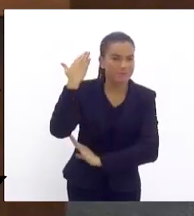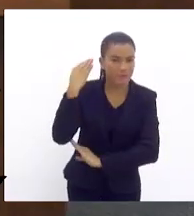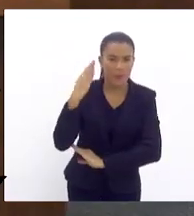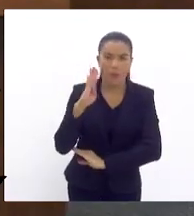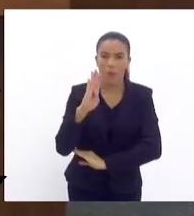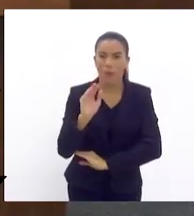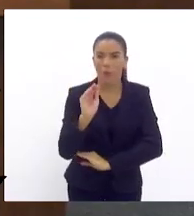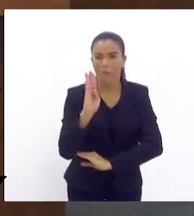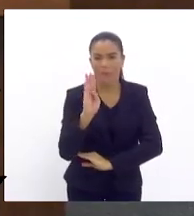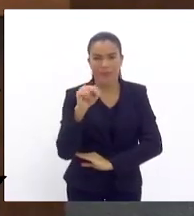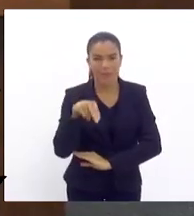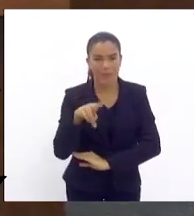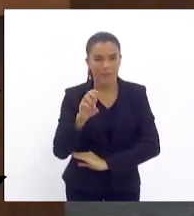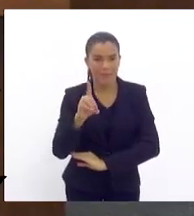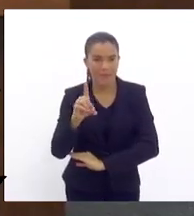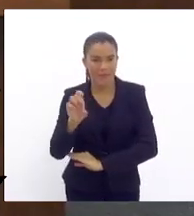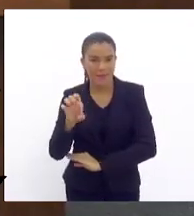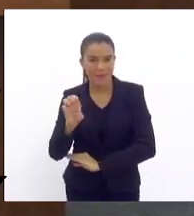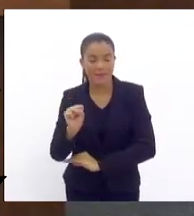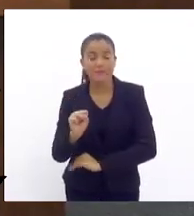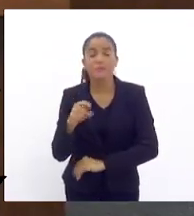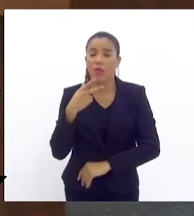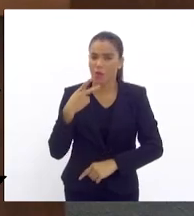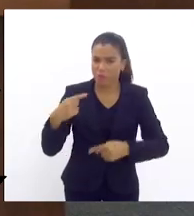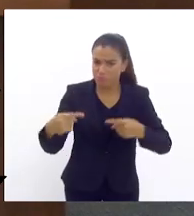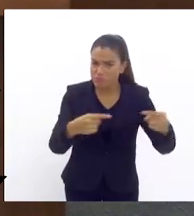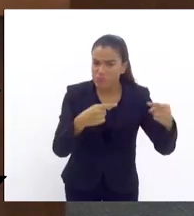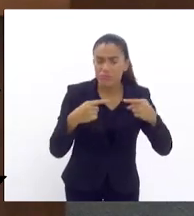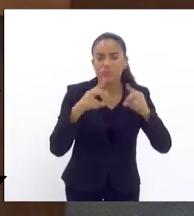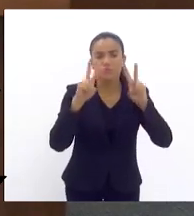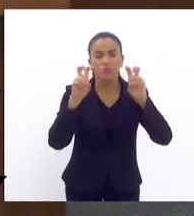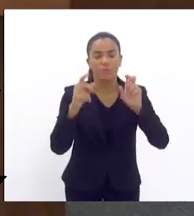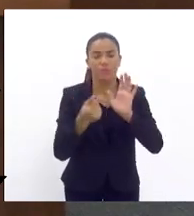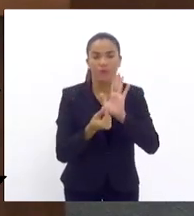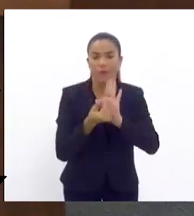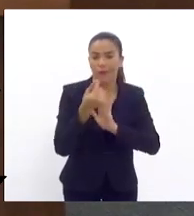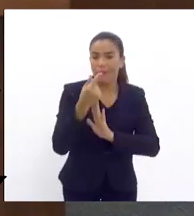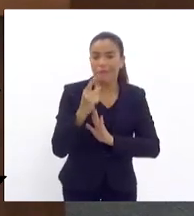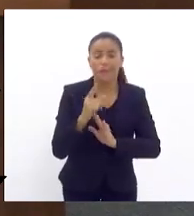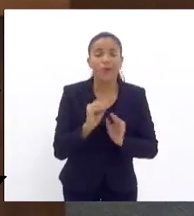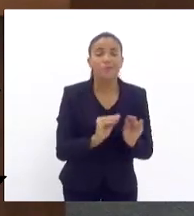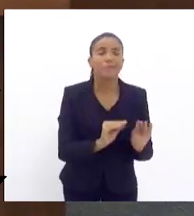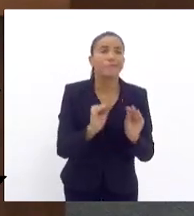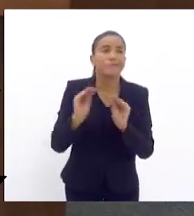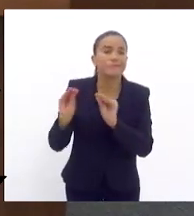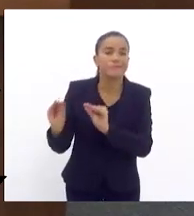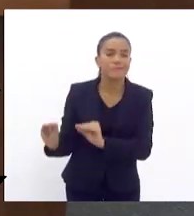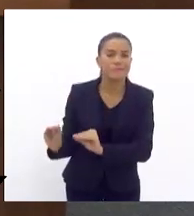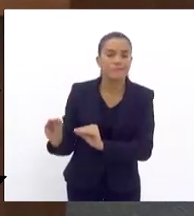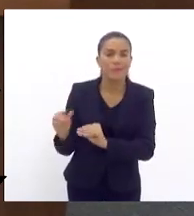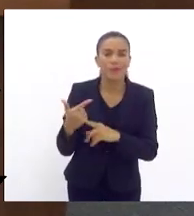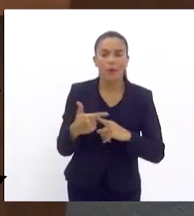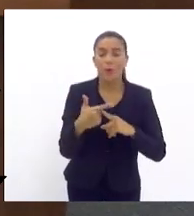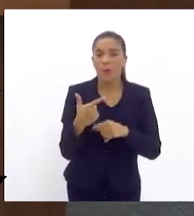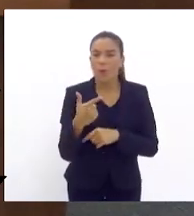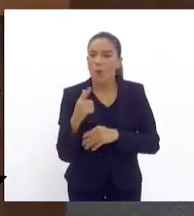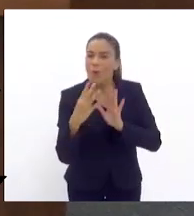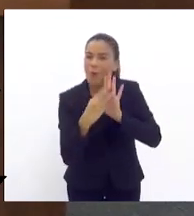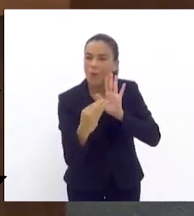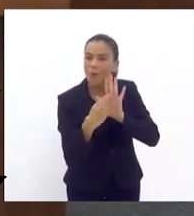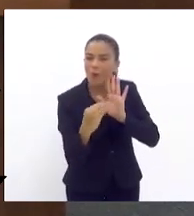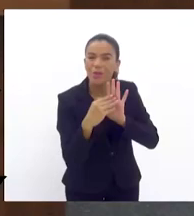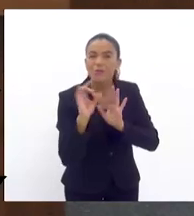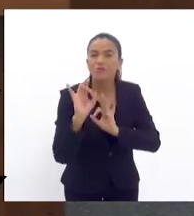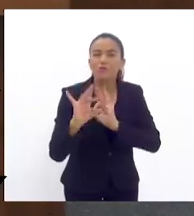têm uma oportunidade de ouro de rediscutir o modelo tarifário. Infelizmente, ele foi protelado, um modelo que só se sustentava na base